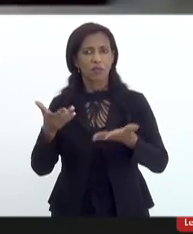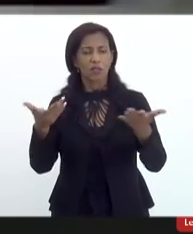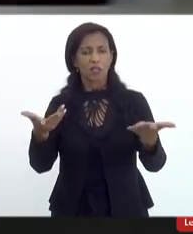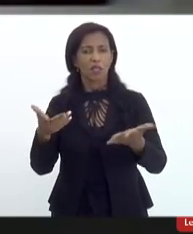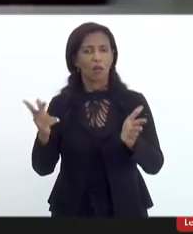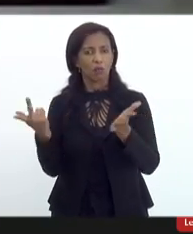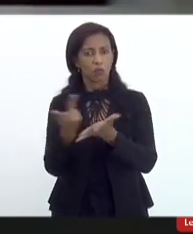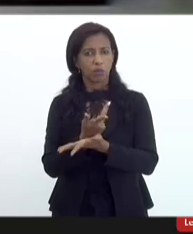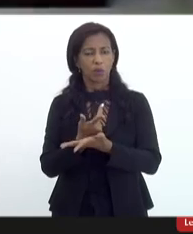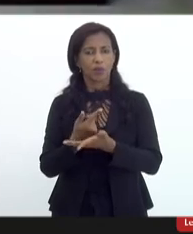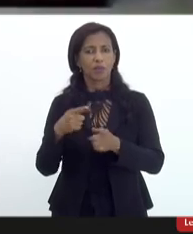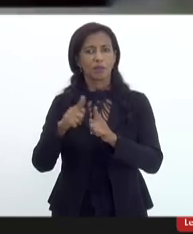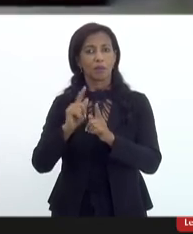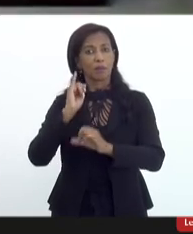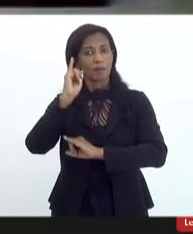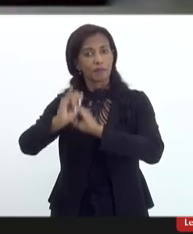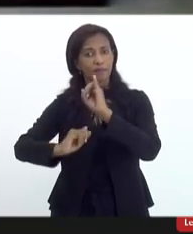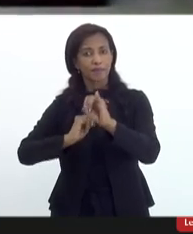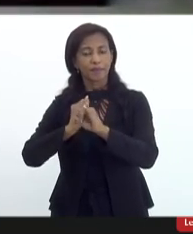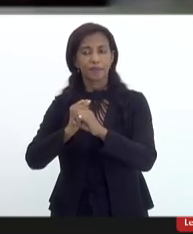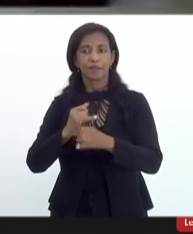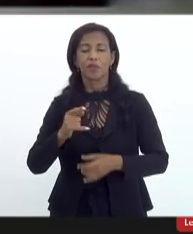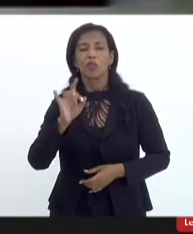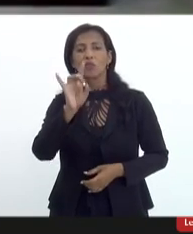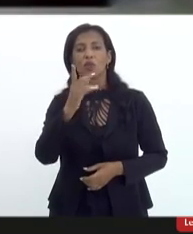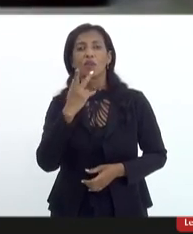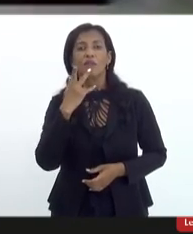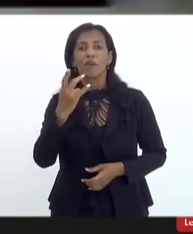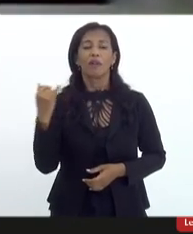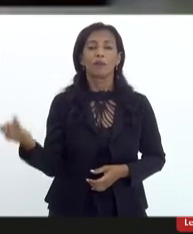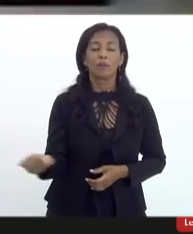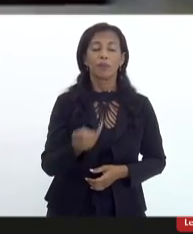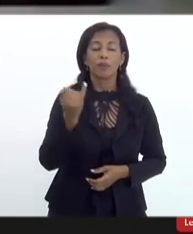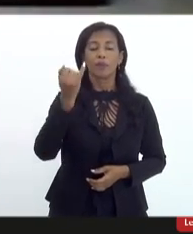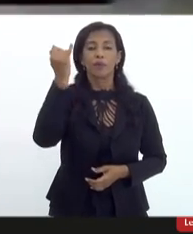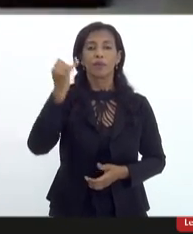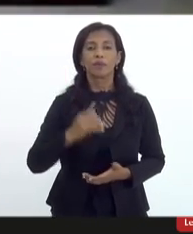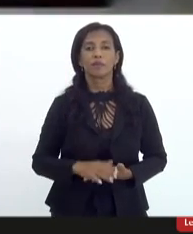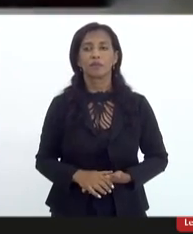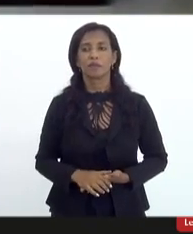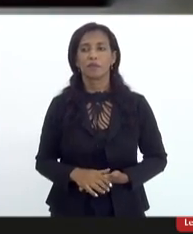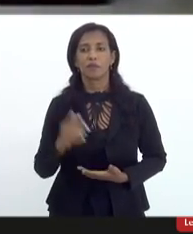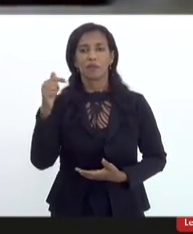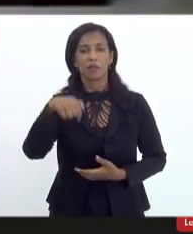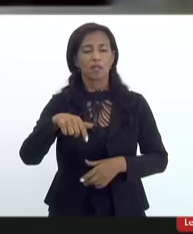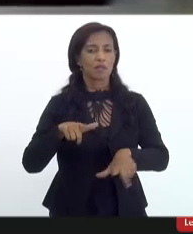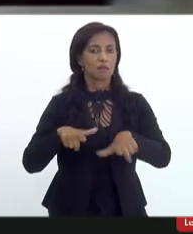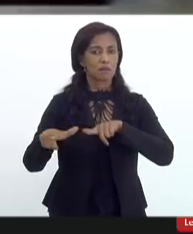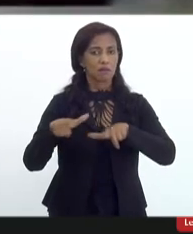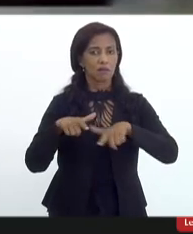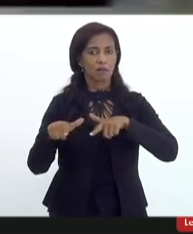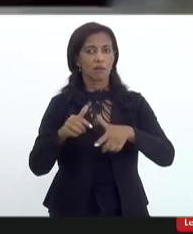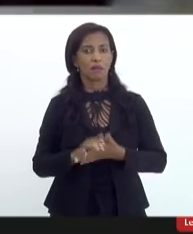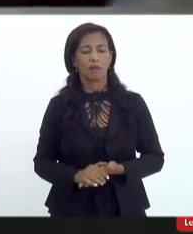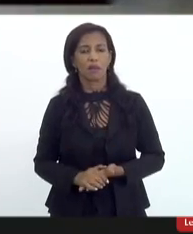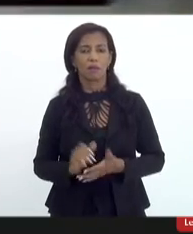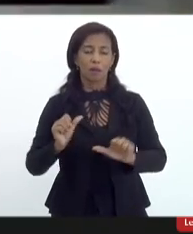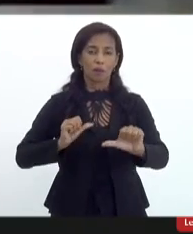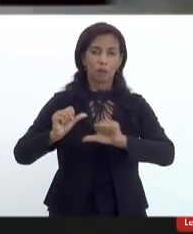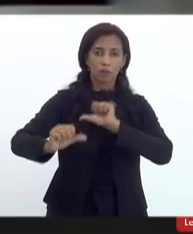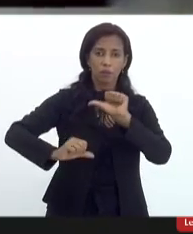chat. Eu só gostaria de citar a importância deste trabalho para